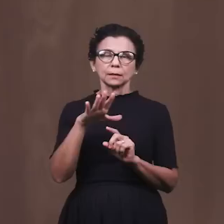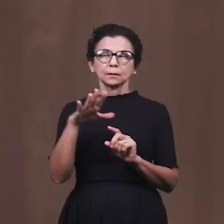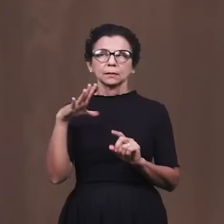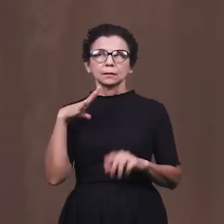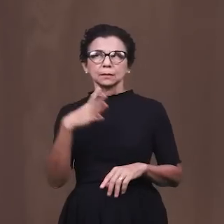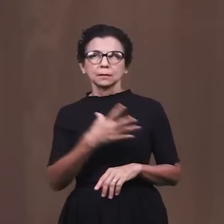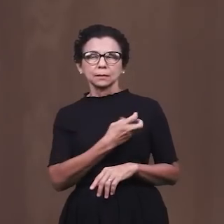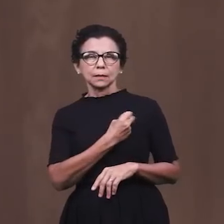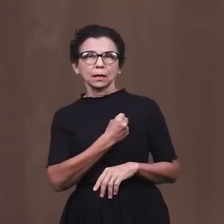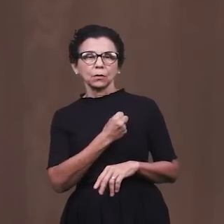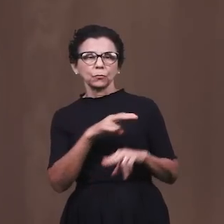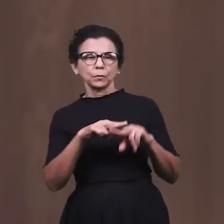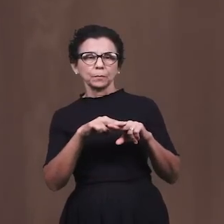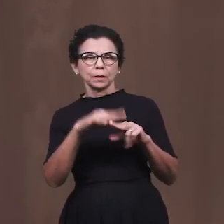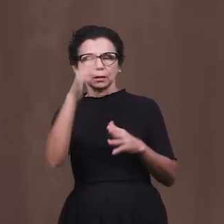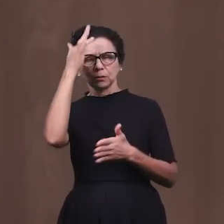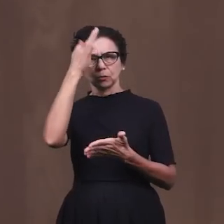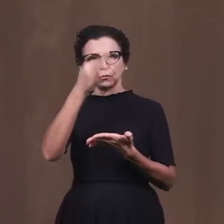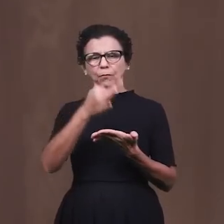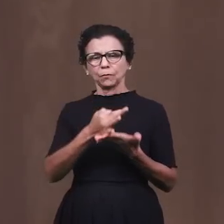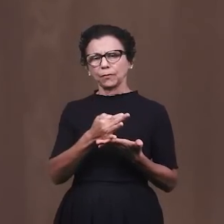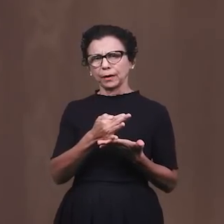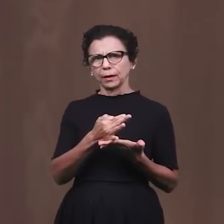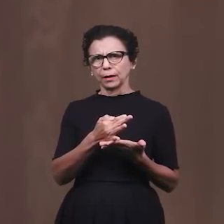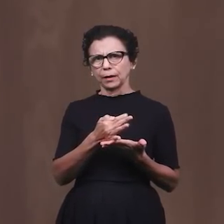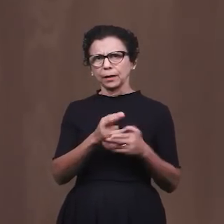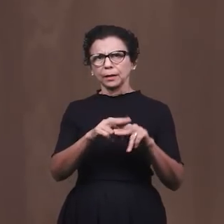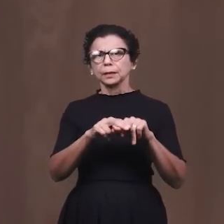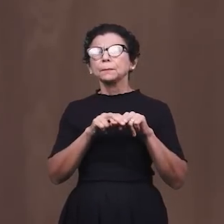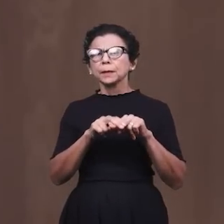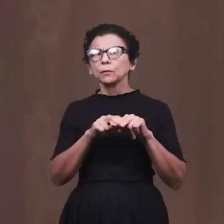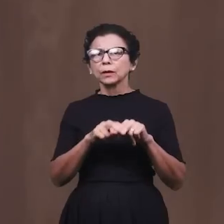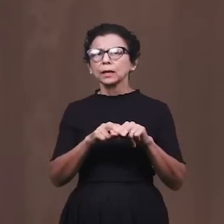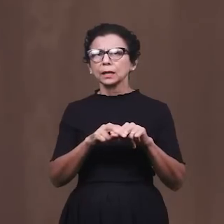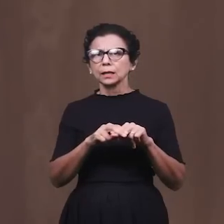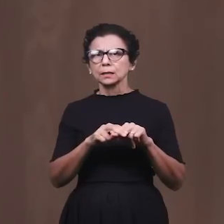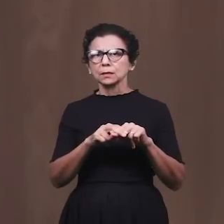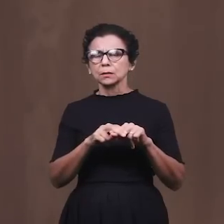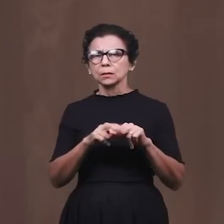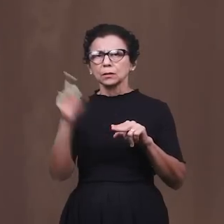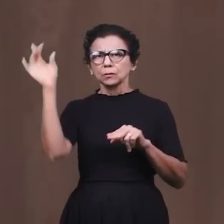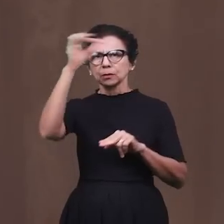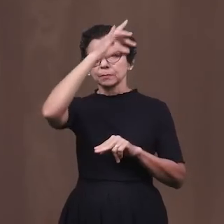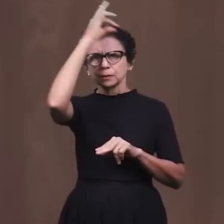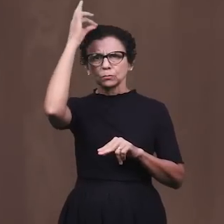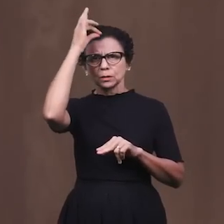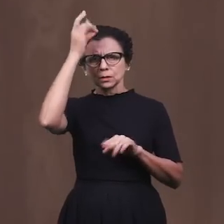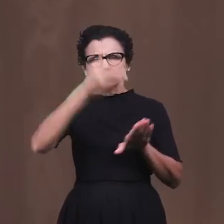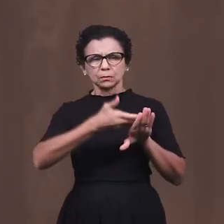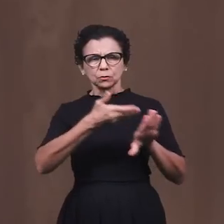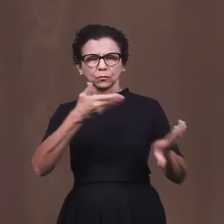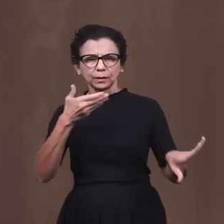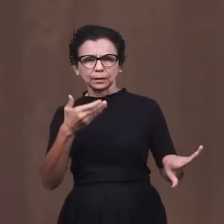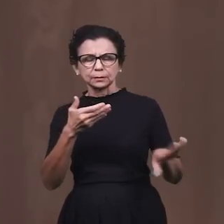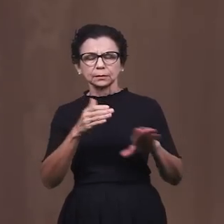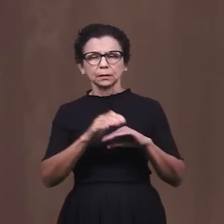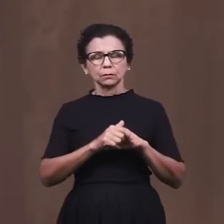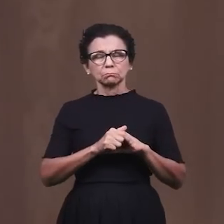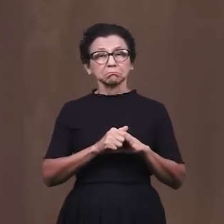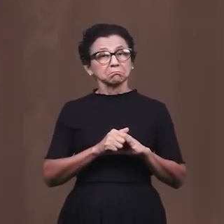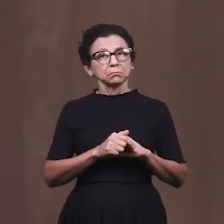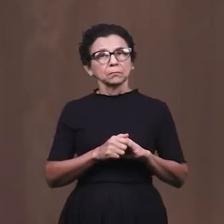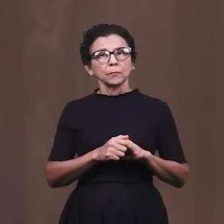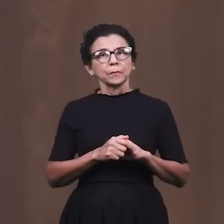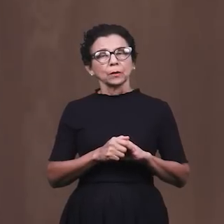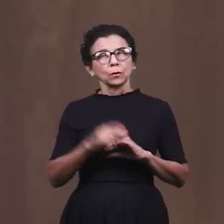da fé. Que fé é essa? É por meio da operação do Espírito Santo, por meio da bênção do Espírito Santo, por meio da santificação do Espírito